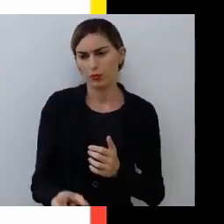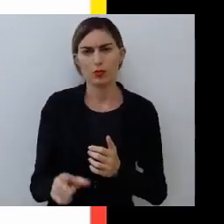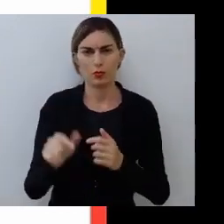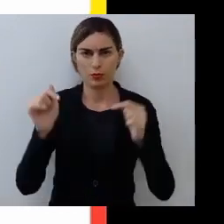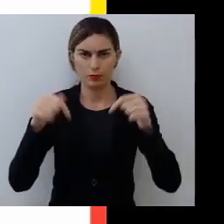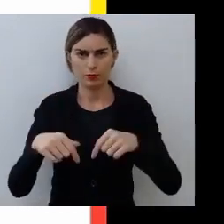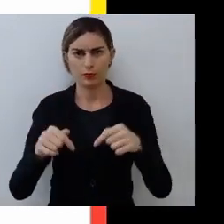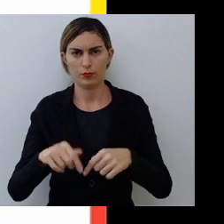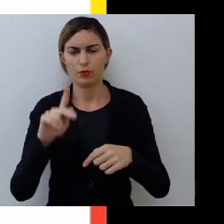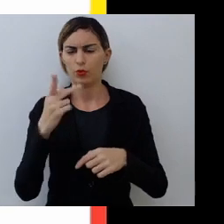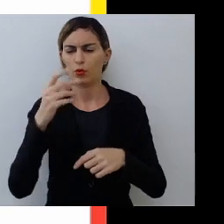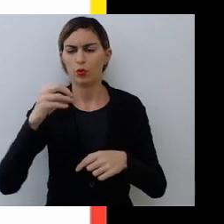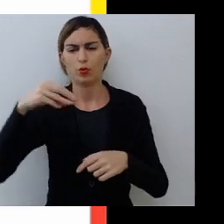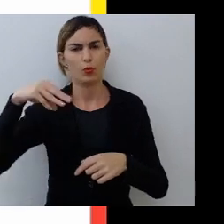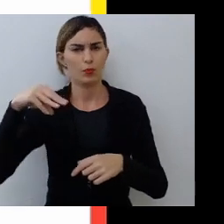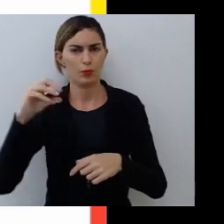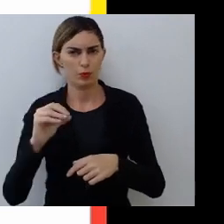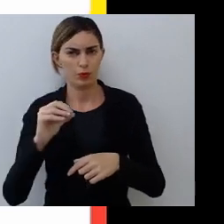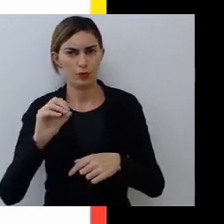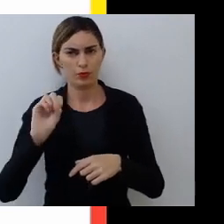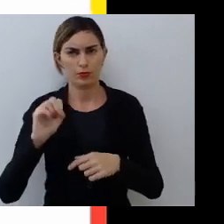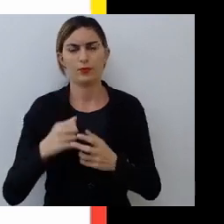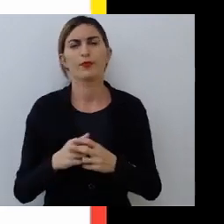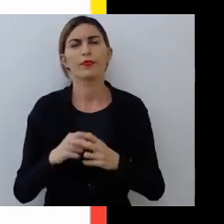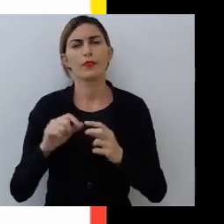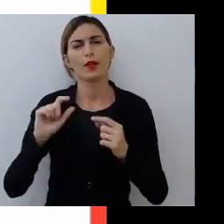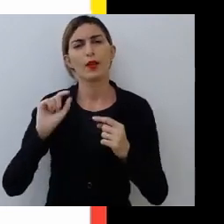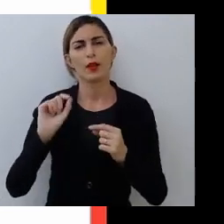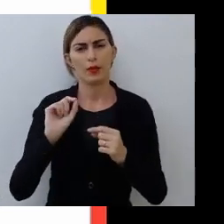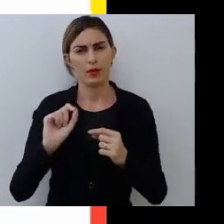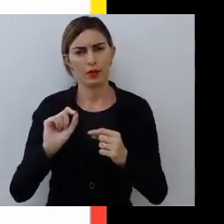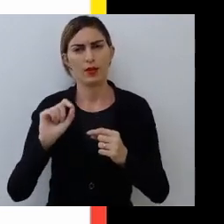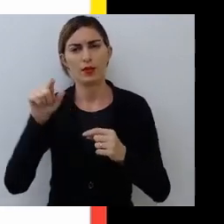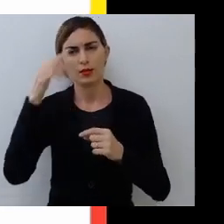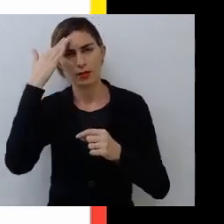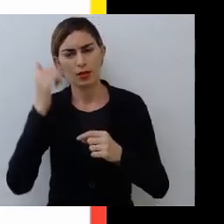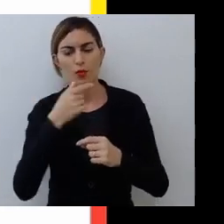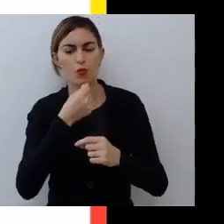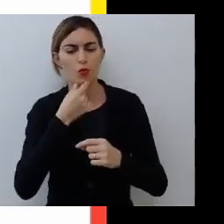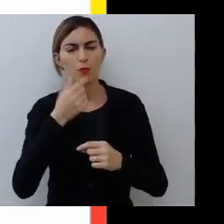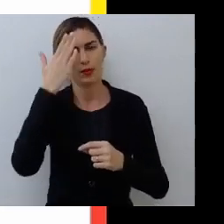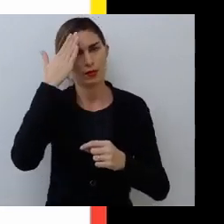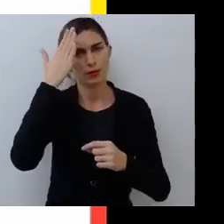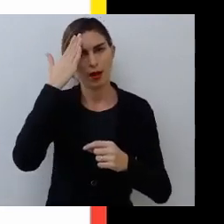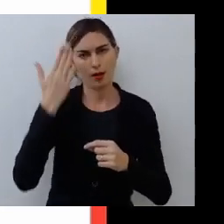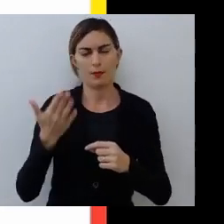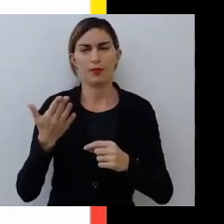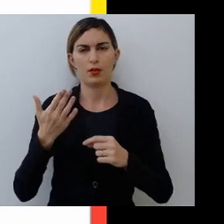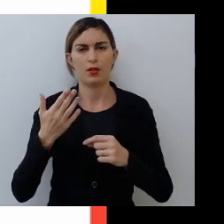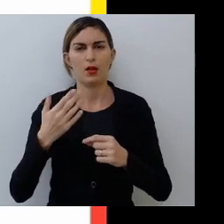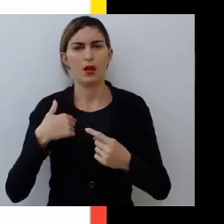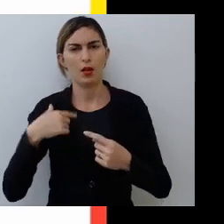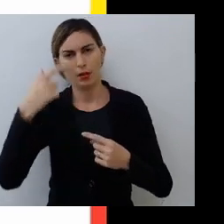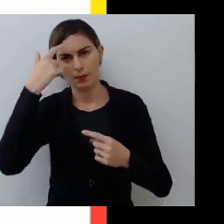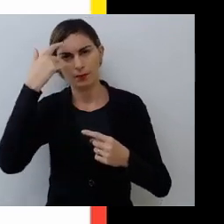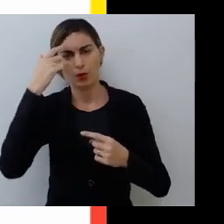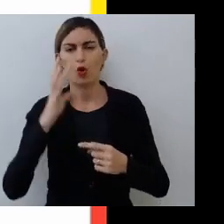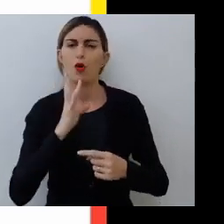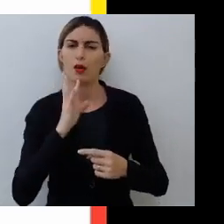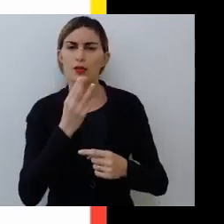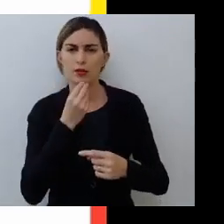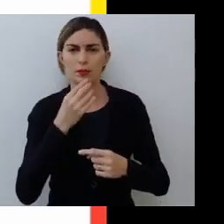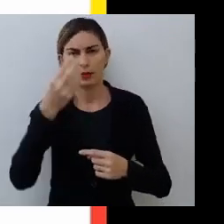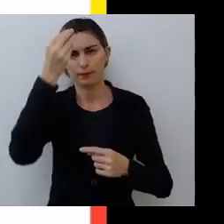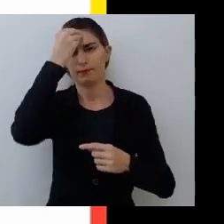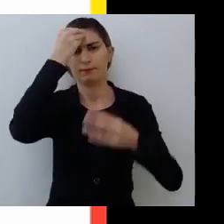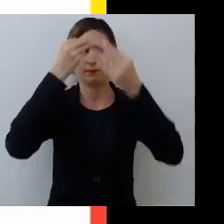atual, é o homo sapiens sapiens. O homem que sabe que sabe. O homem dotado de